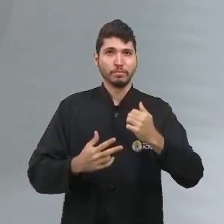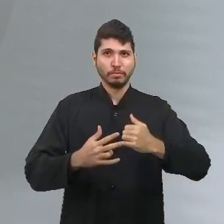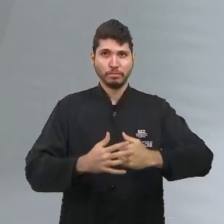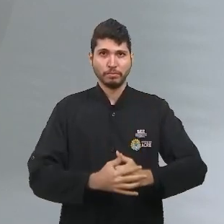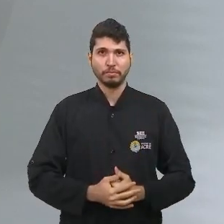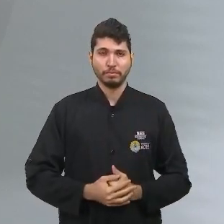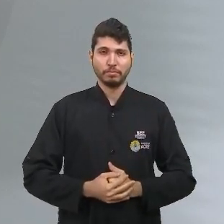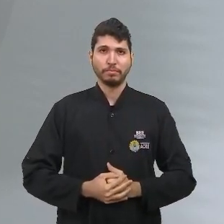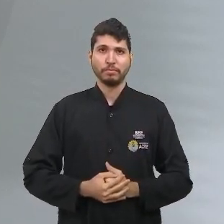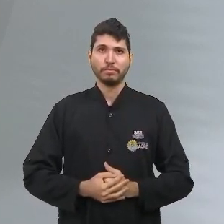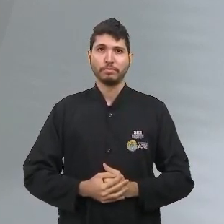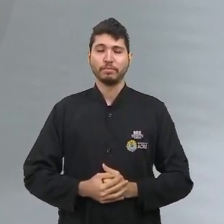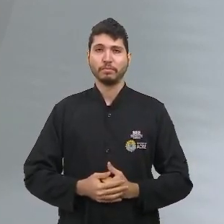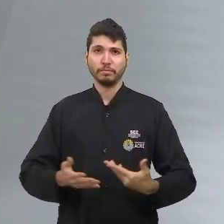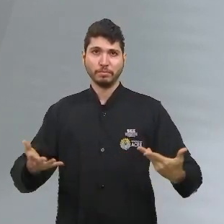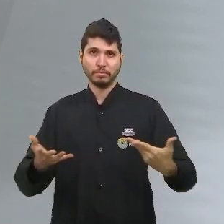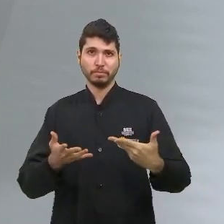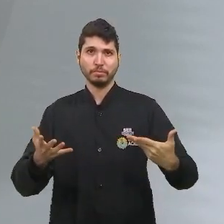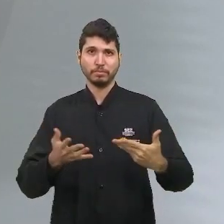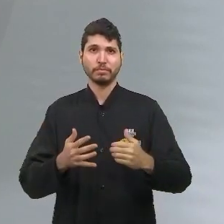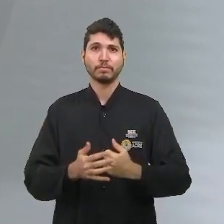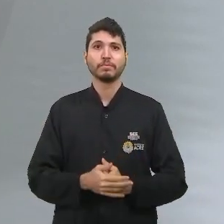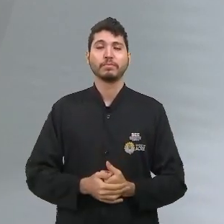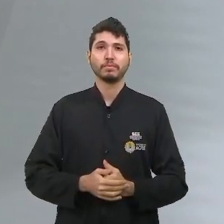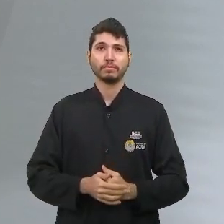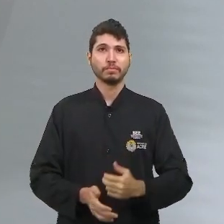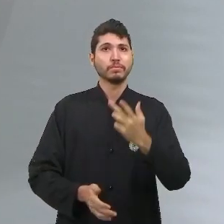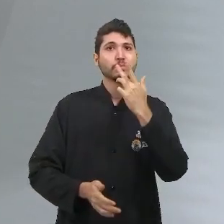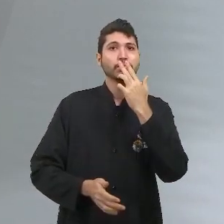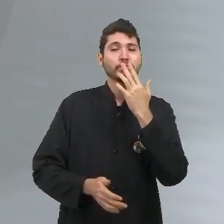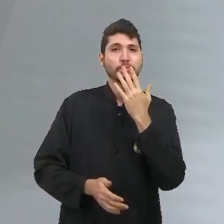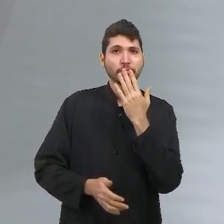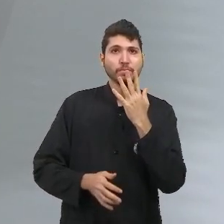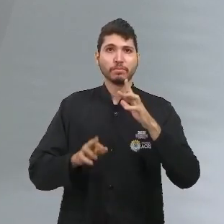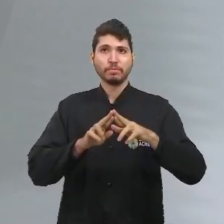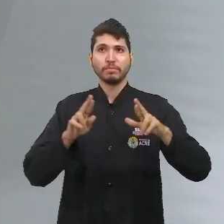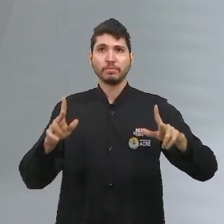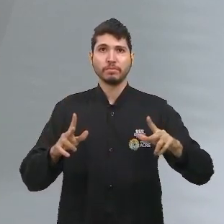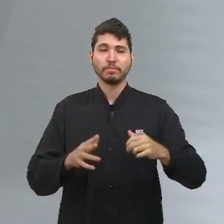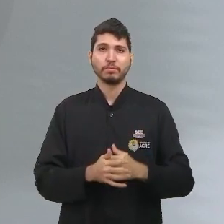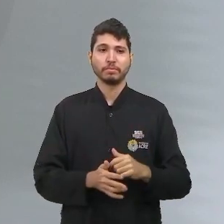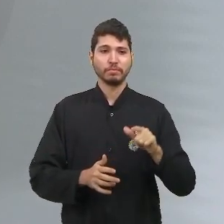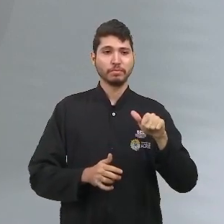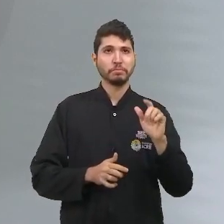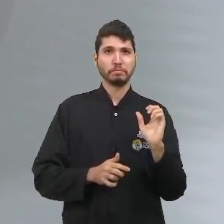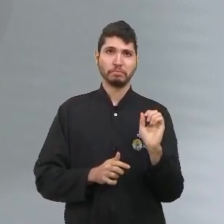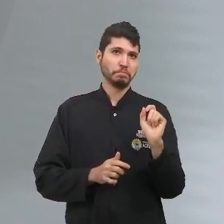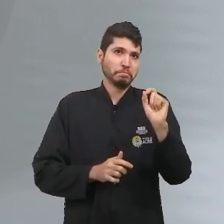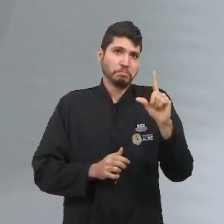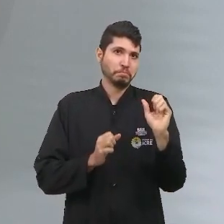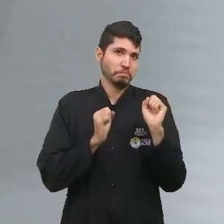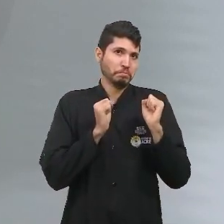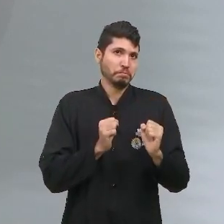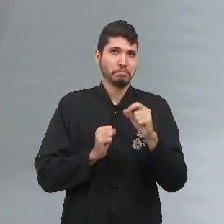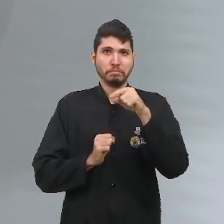retiro uma de uma cor e a outra de outra cor. A primeira bola, por exemplo, pode ser azul e a segunda pode ser branca,